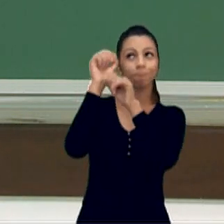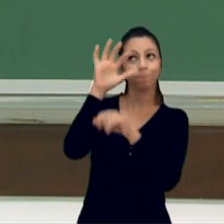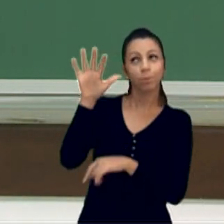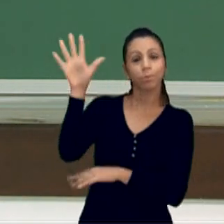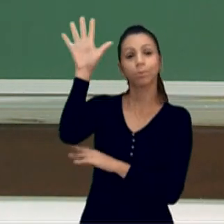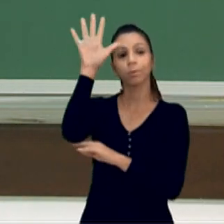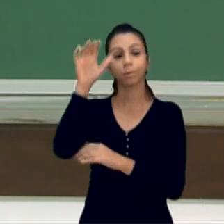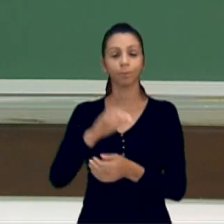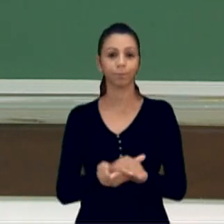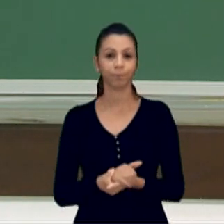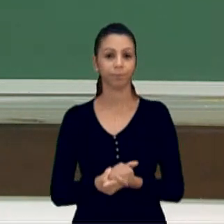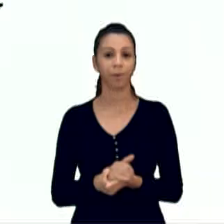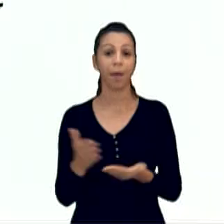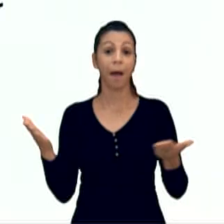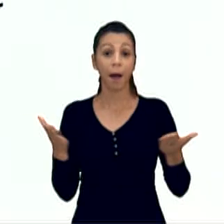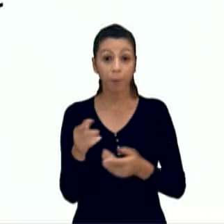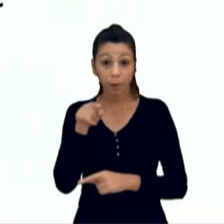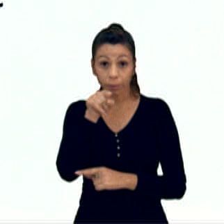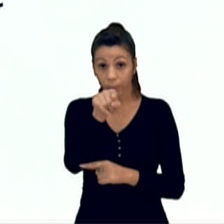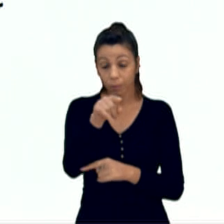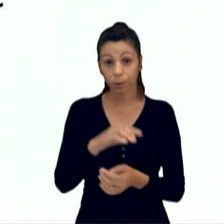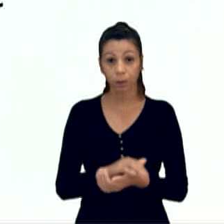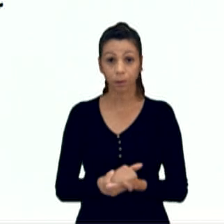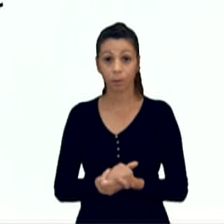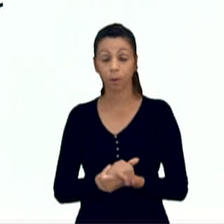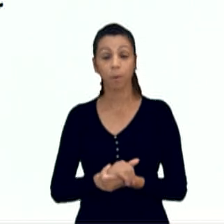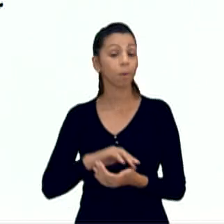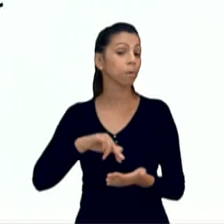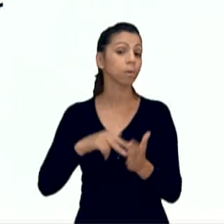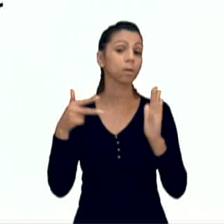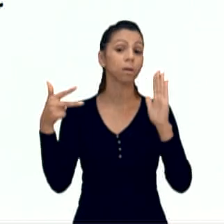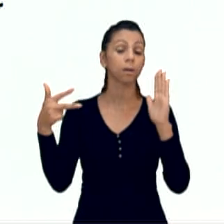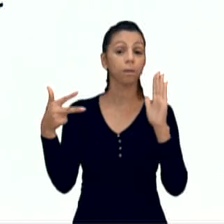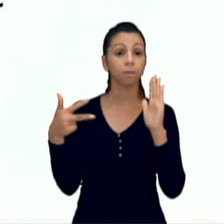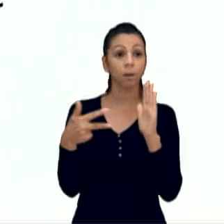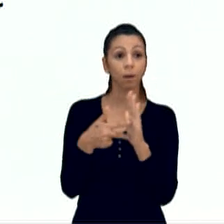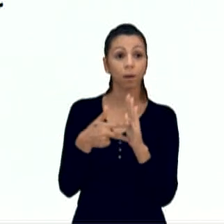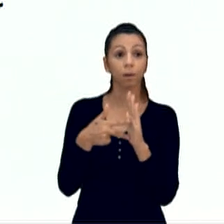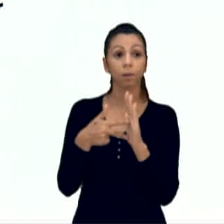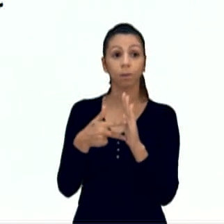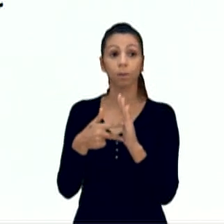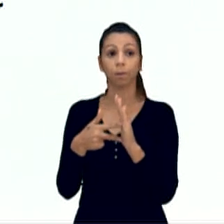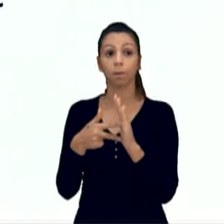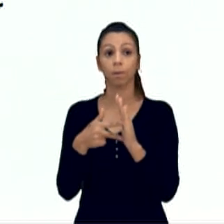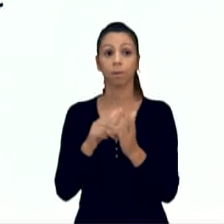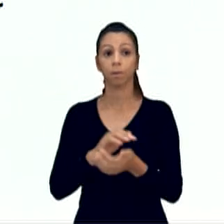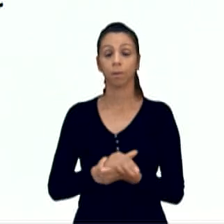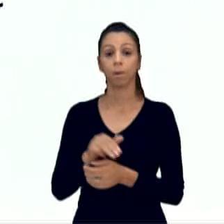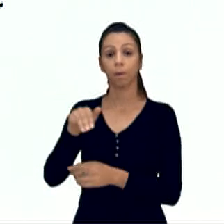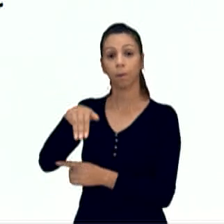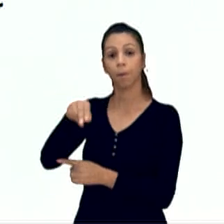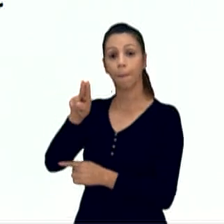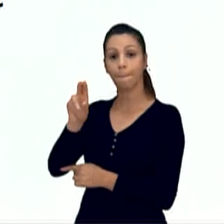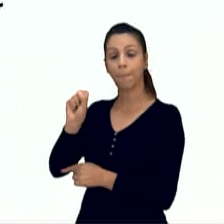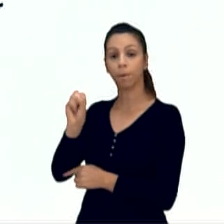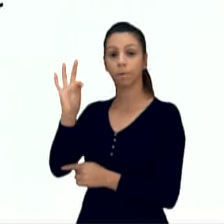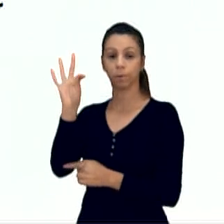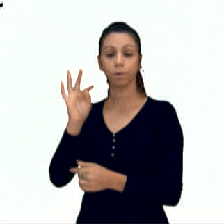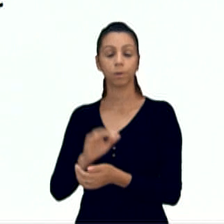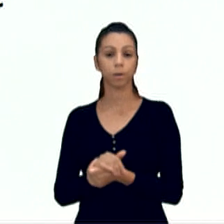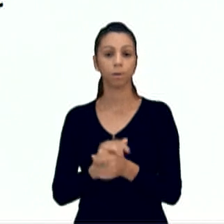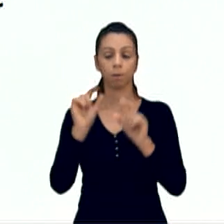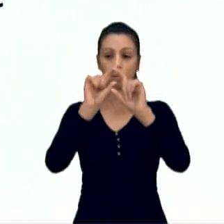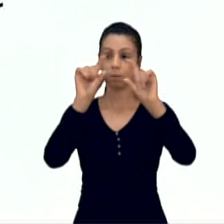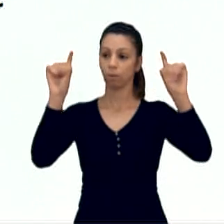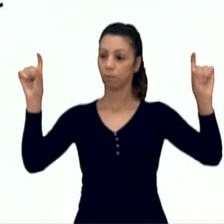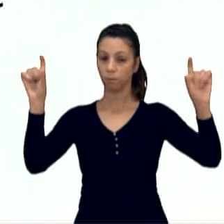agora é com vocês, ó. Qual sentido must expressa nessa frase? It's getting late, I must go. Está